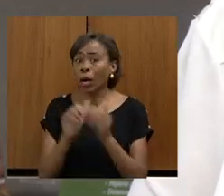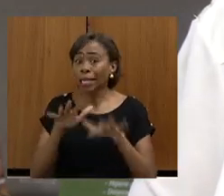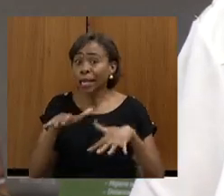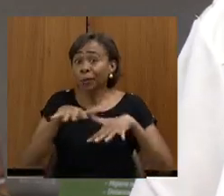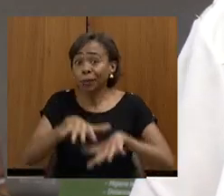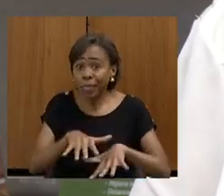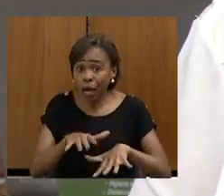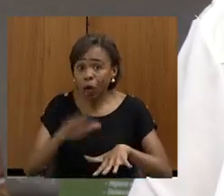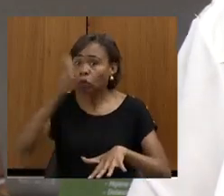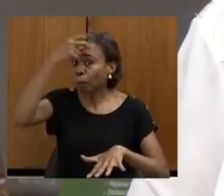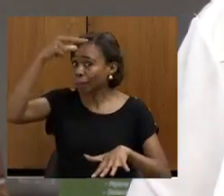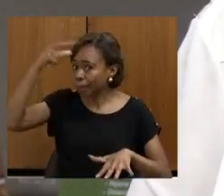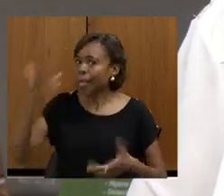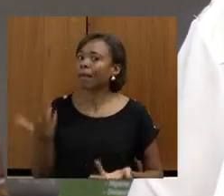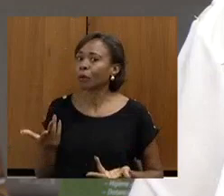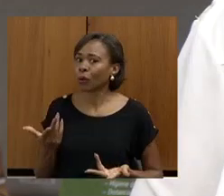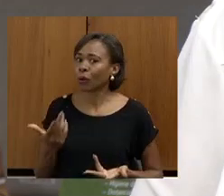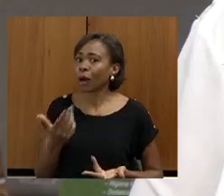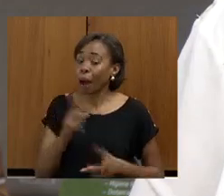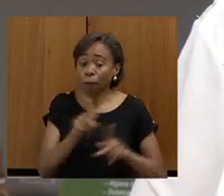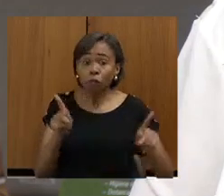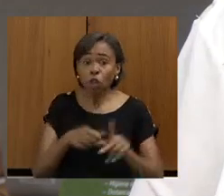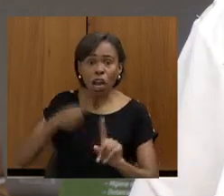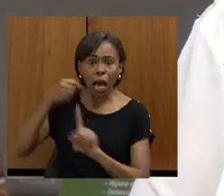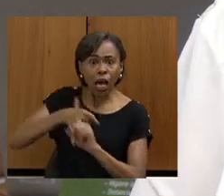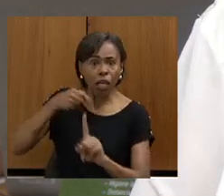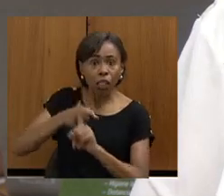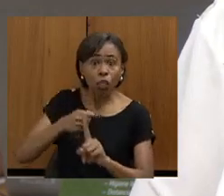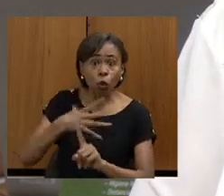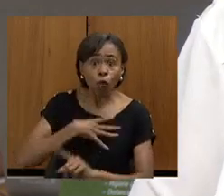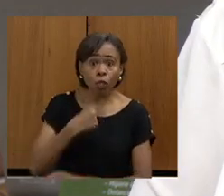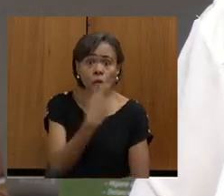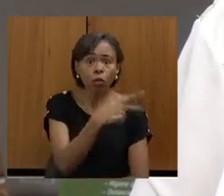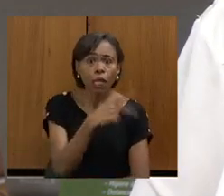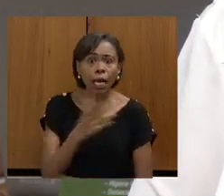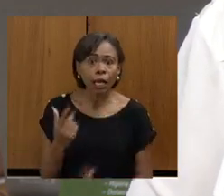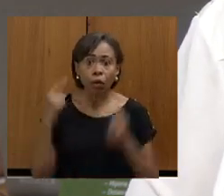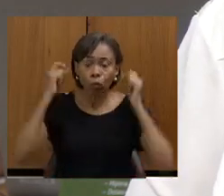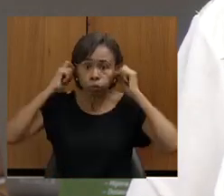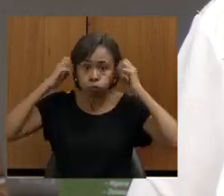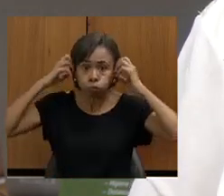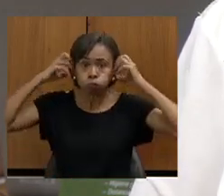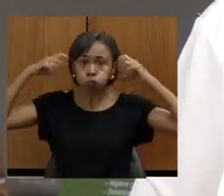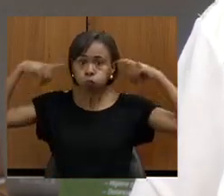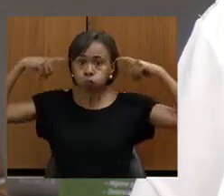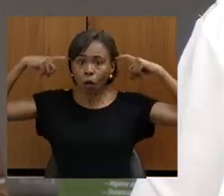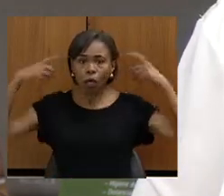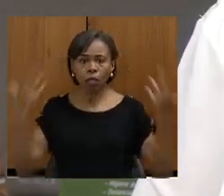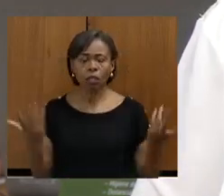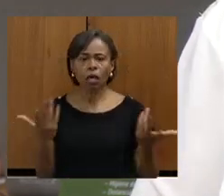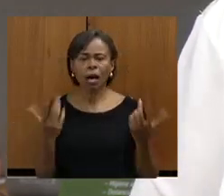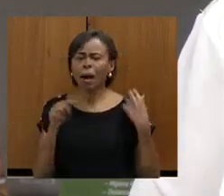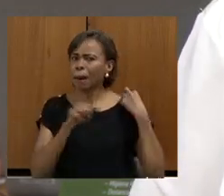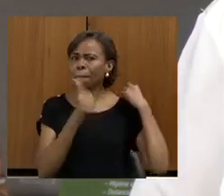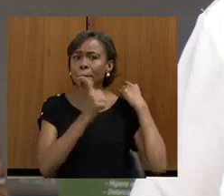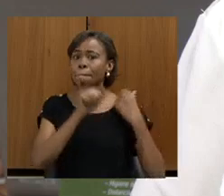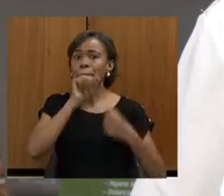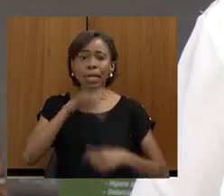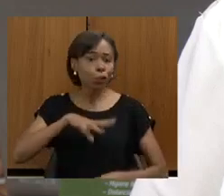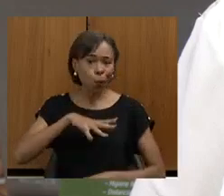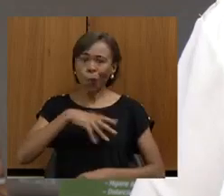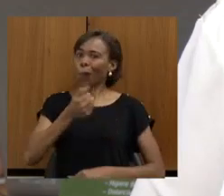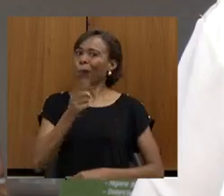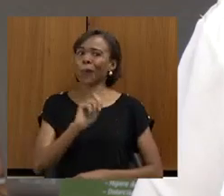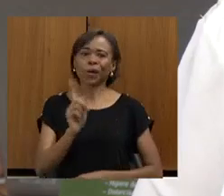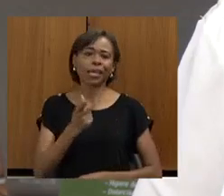agrediu o aluno dela dentro da sessão. menino ficou com as orelhas inchadas. A mãe não teve coragem de